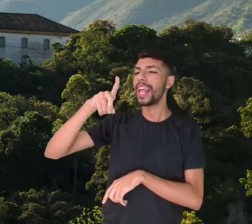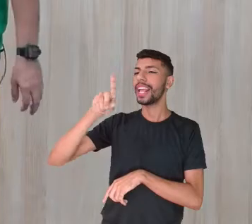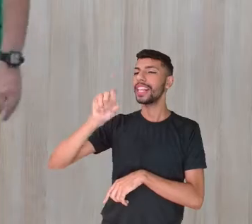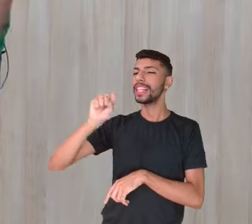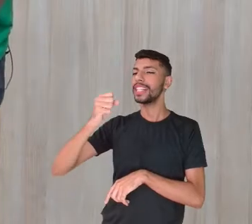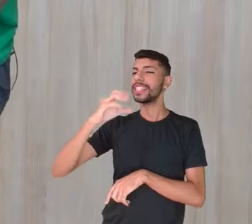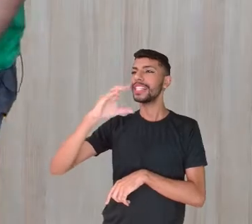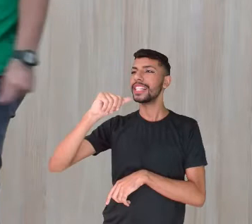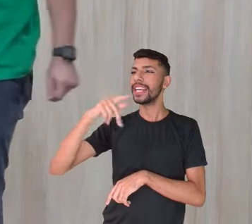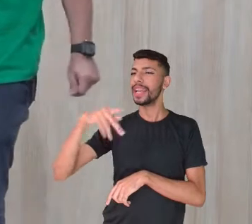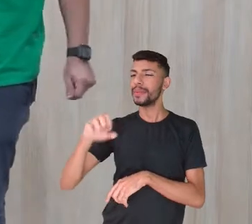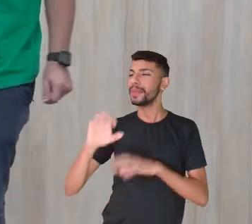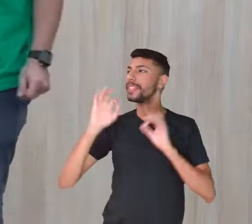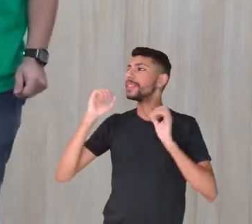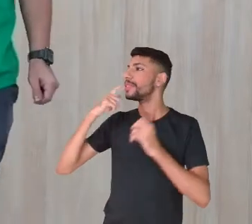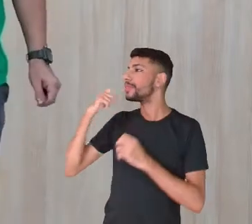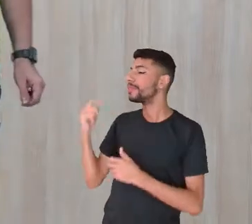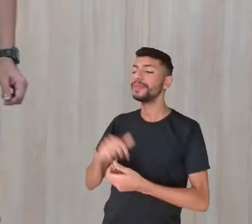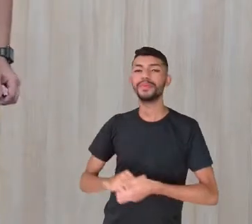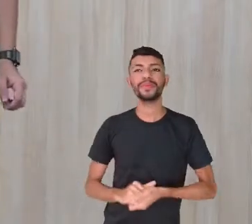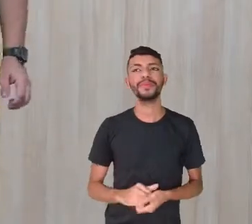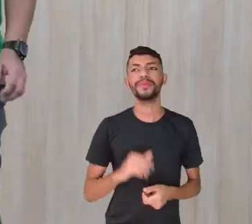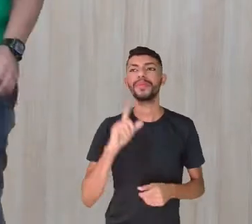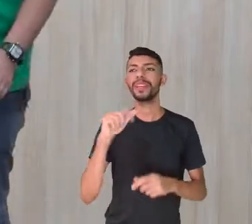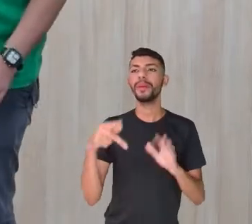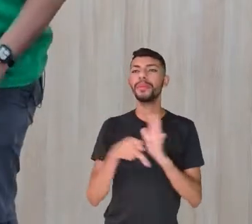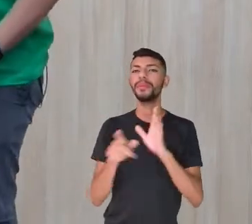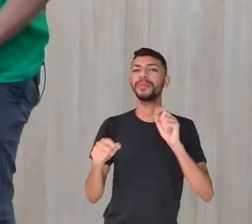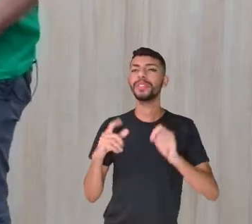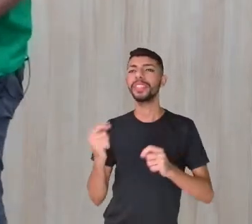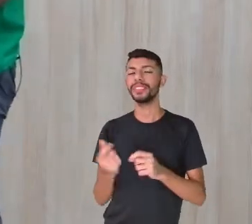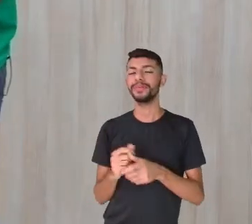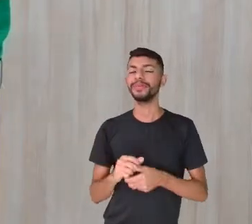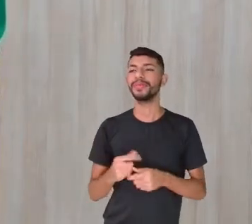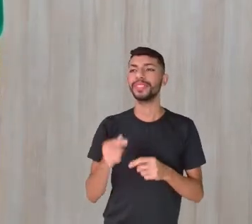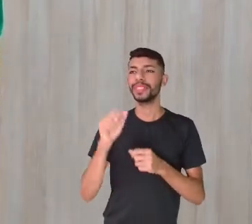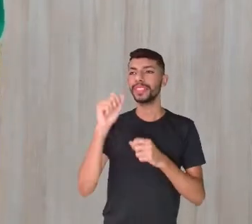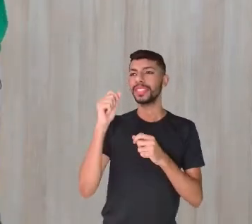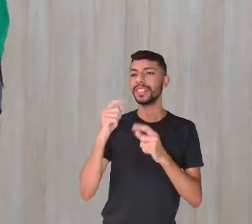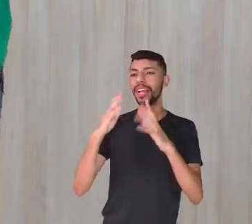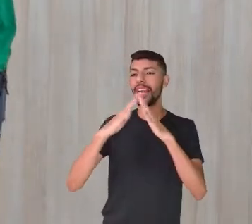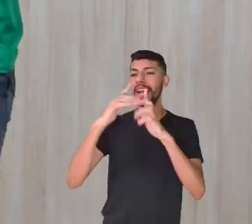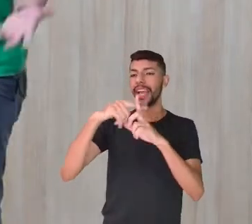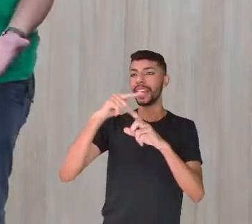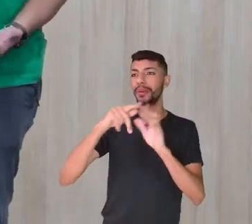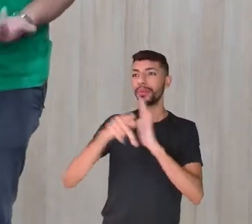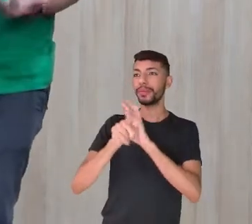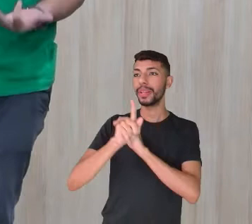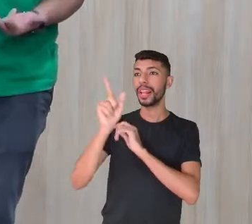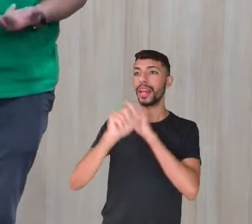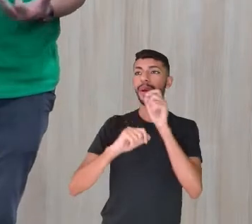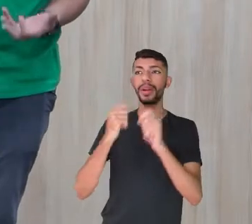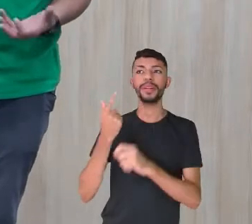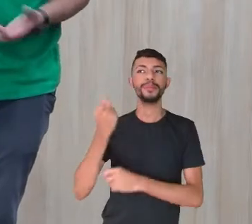Olha aí. Que com uma igreja, né? Em Minas Gerais, né? Por que Minas Gerais? Porque Minas Gerais foi ali